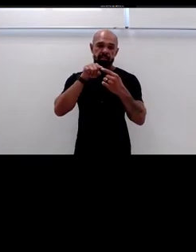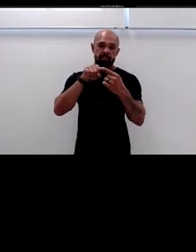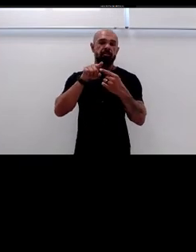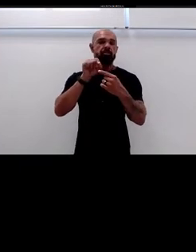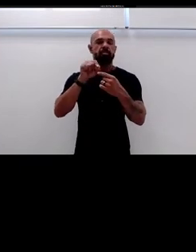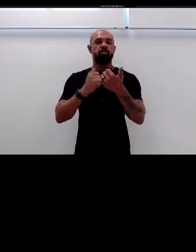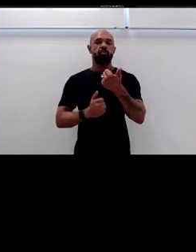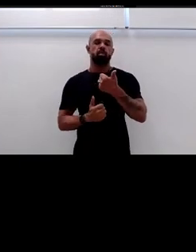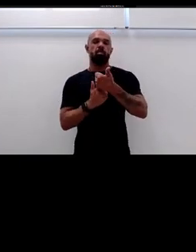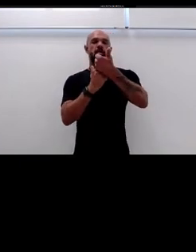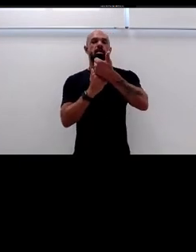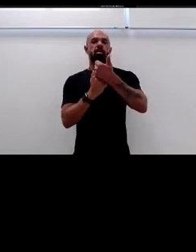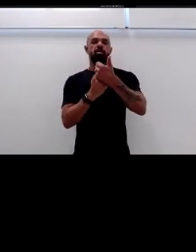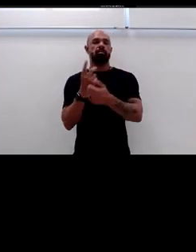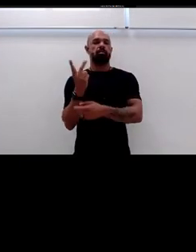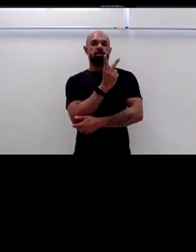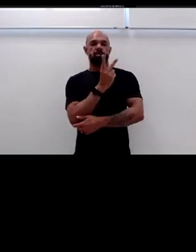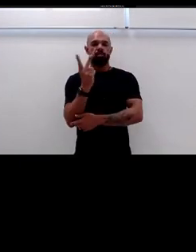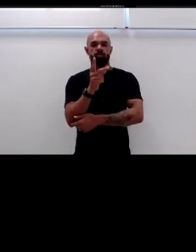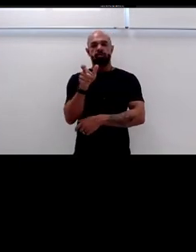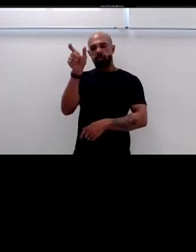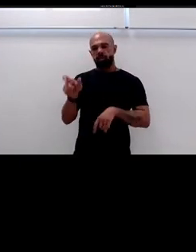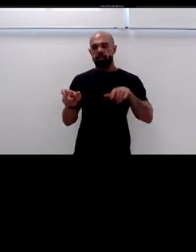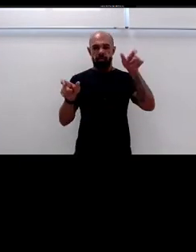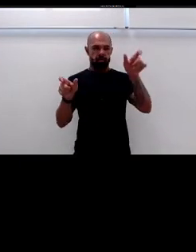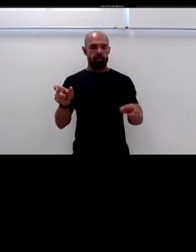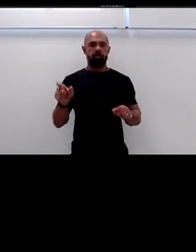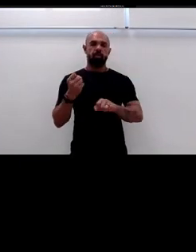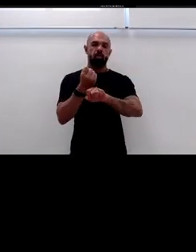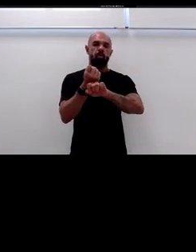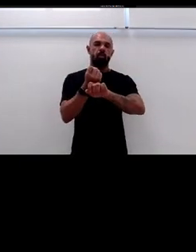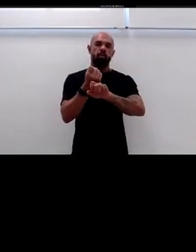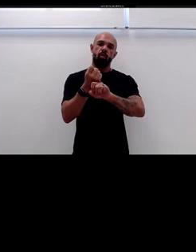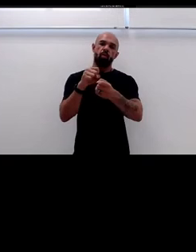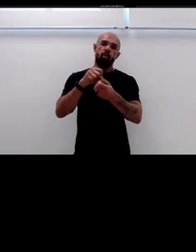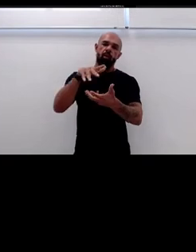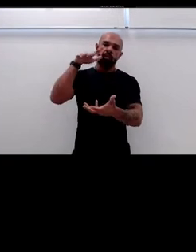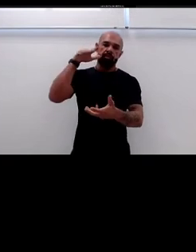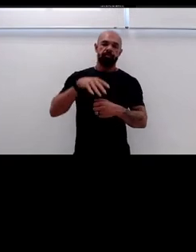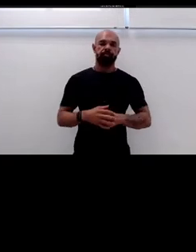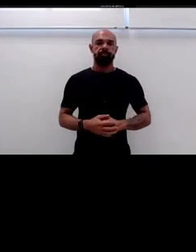que esses dois personagens fossem glorificados.